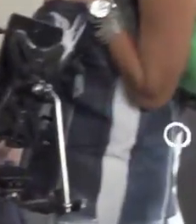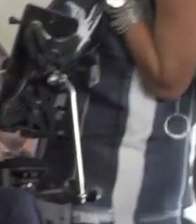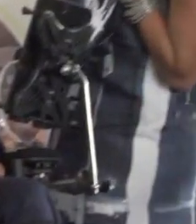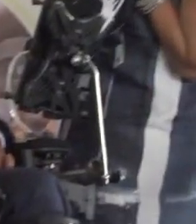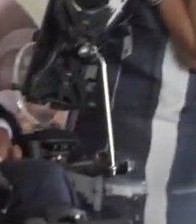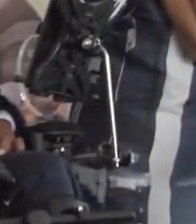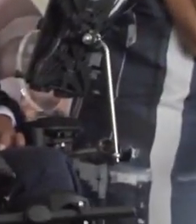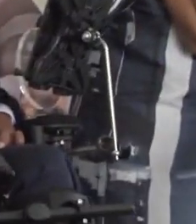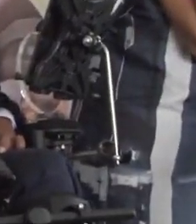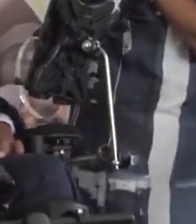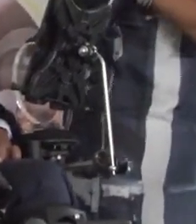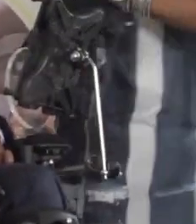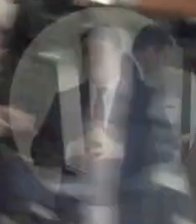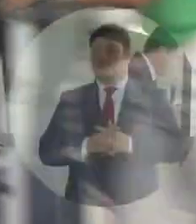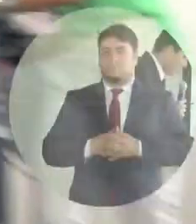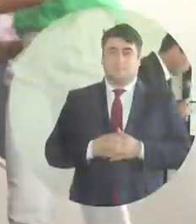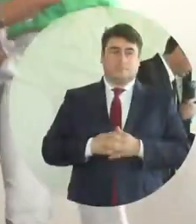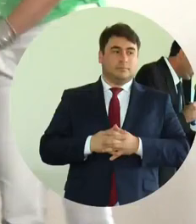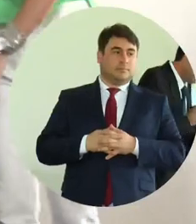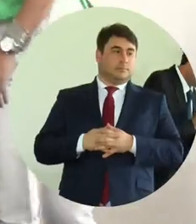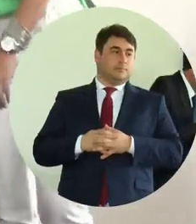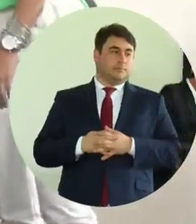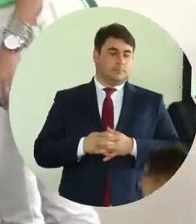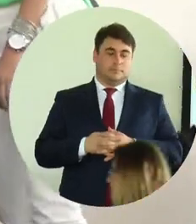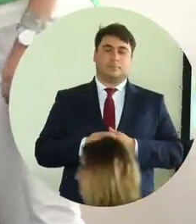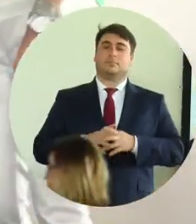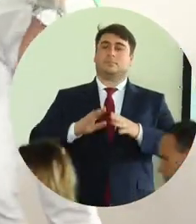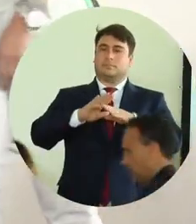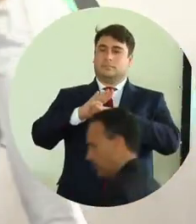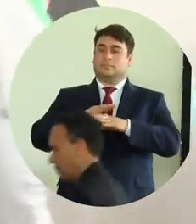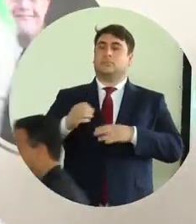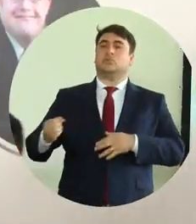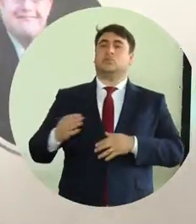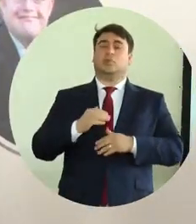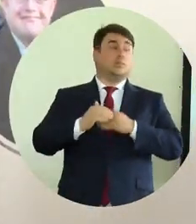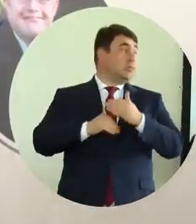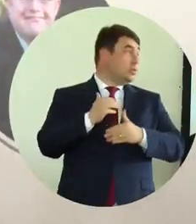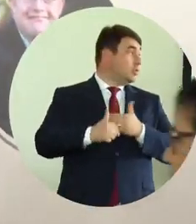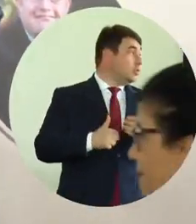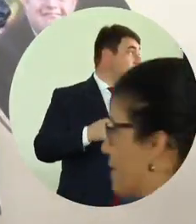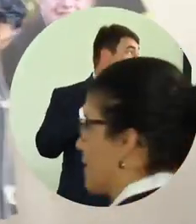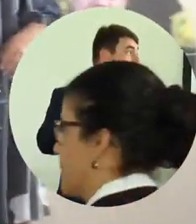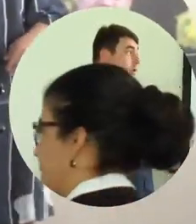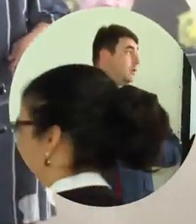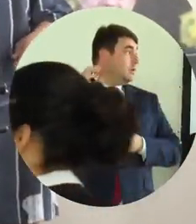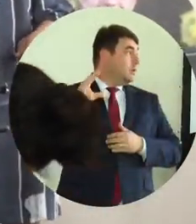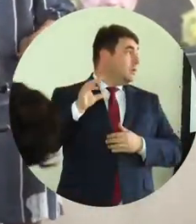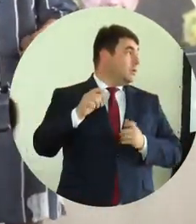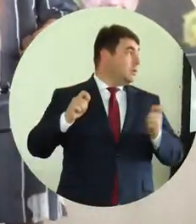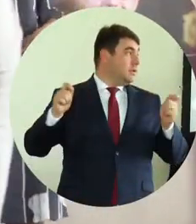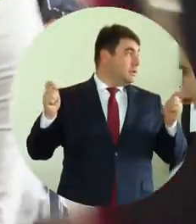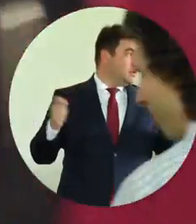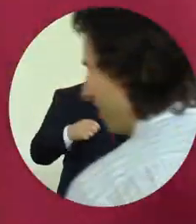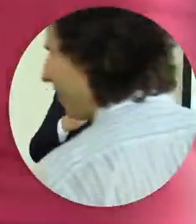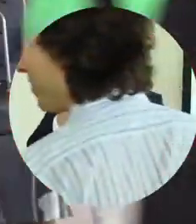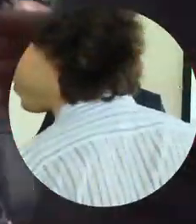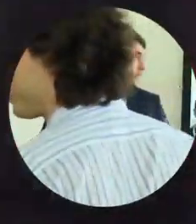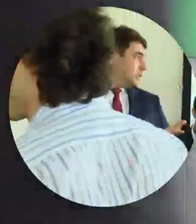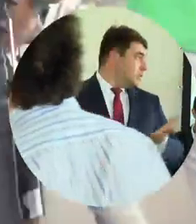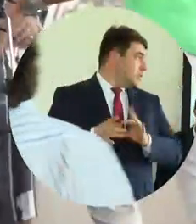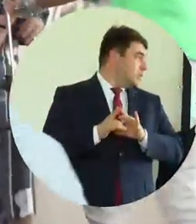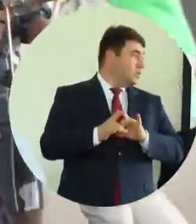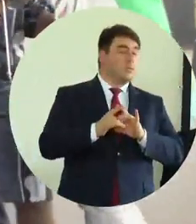O programa Nova Geração da PwC inovou ao quebrar paradigmas sobre a